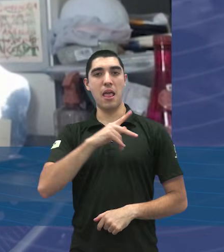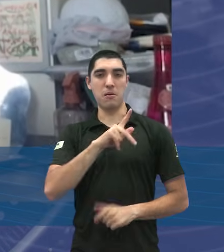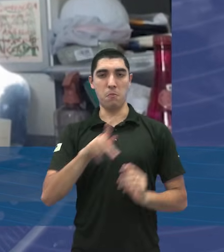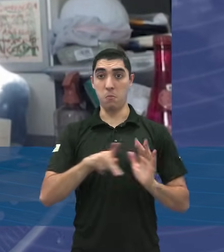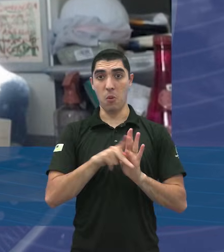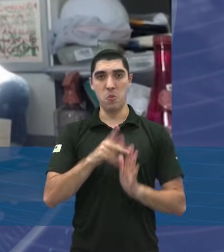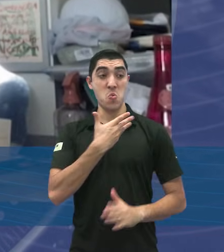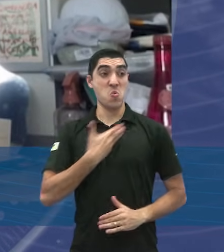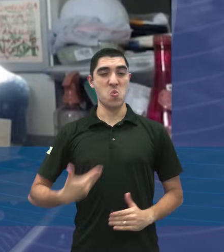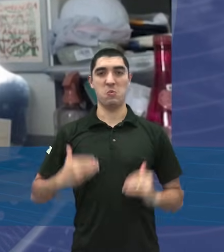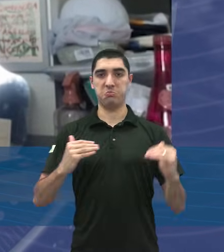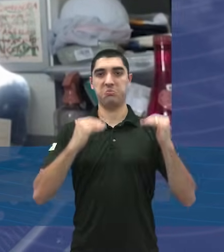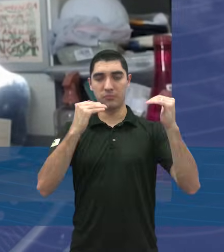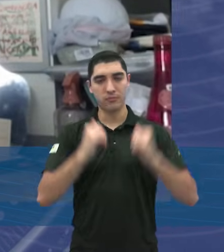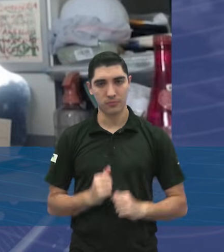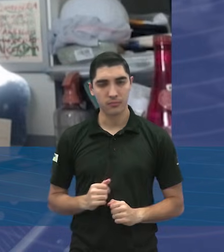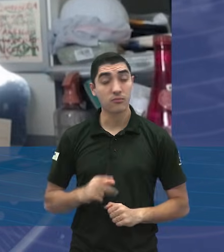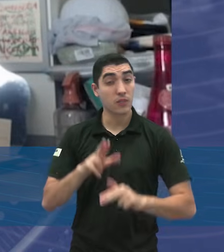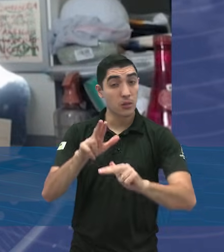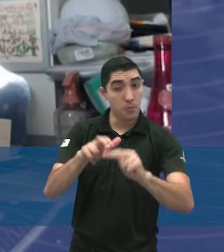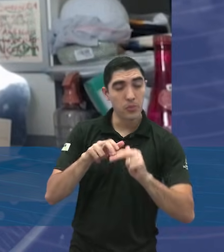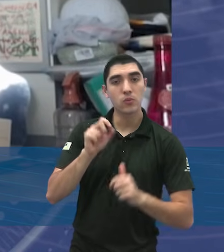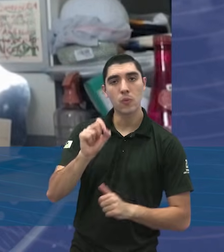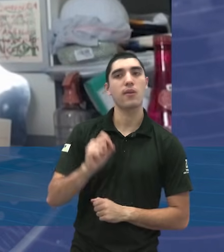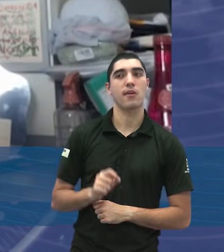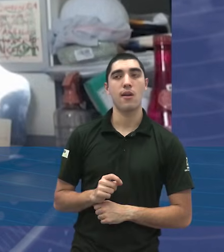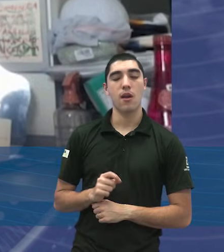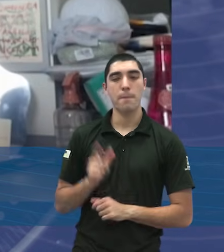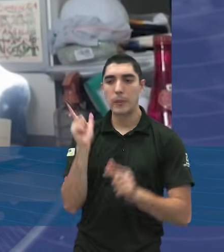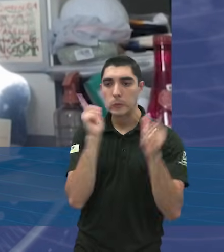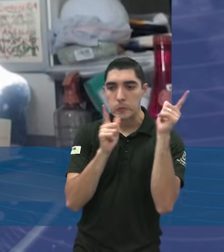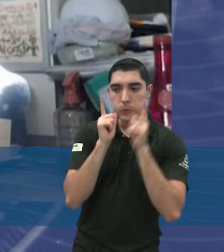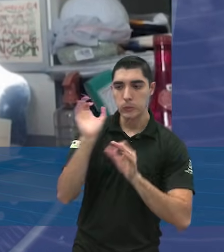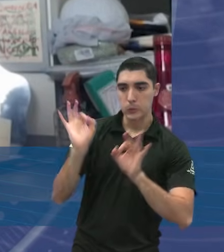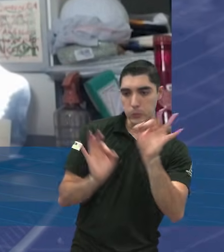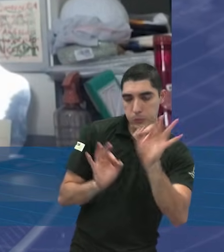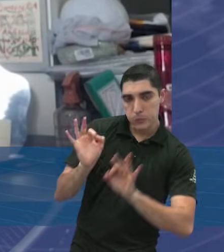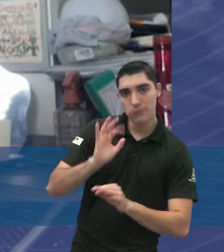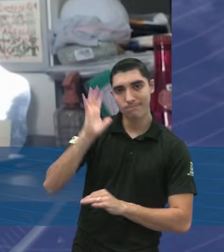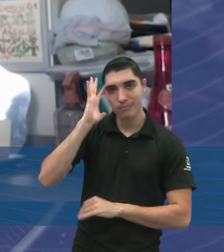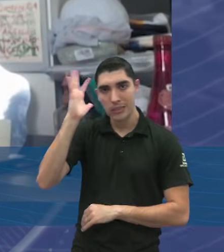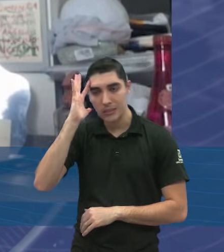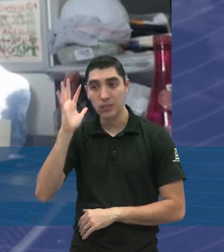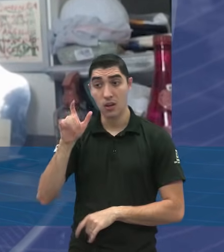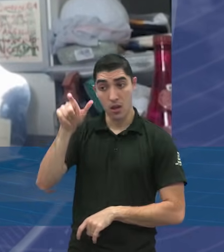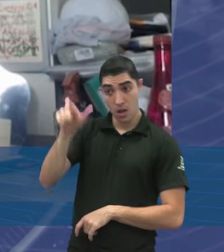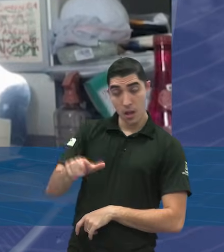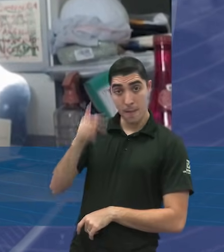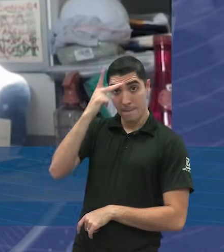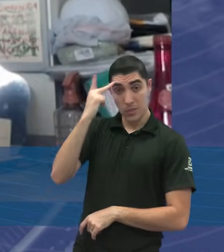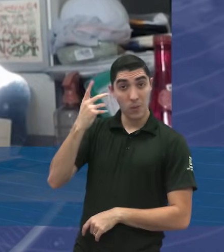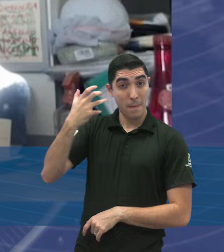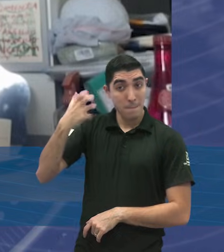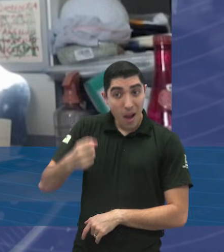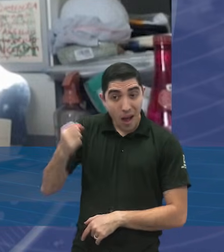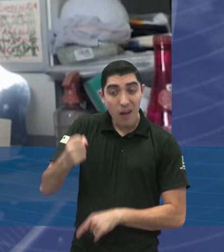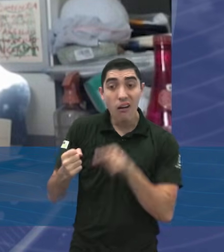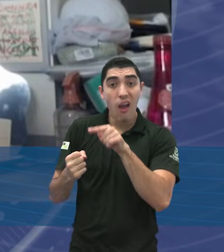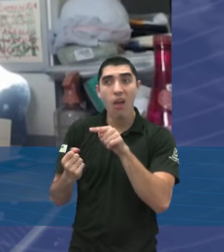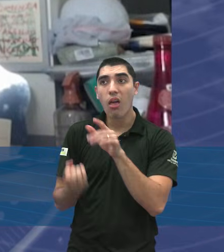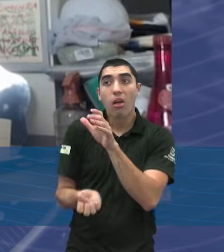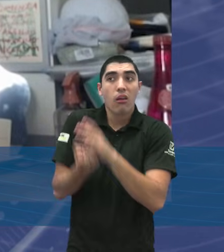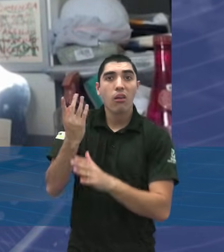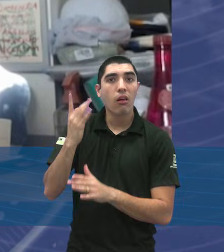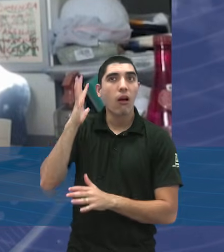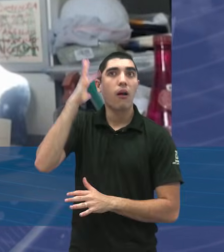políticas públicas são feitas e gerenciadas e pensadas, planejadas por pessoas brancas, a população negra